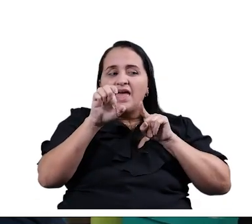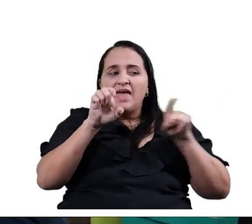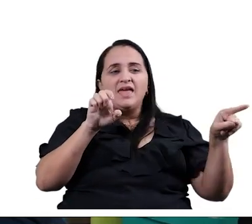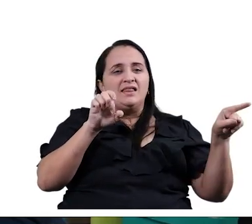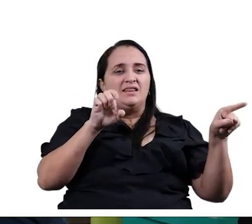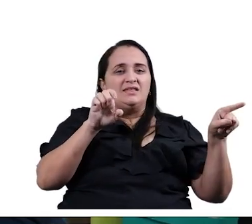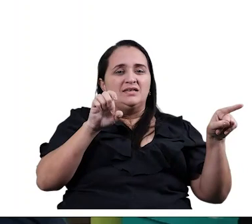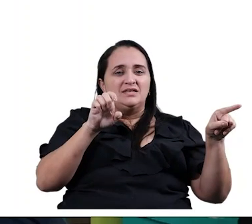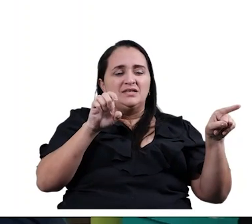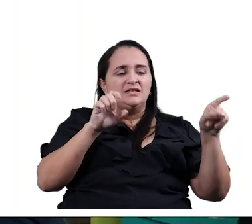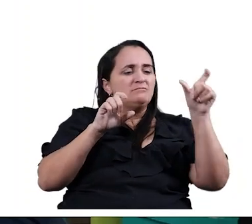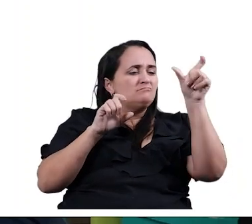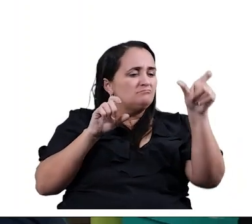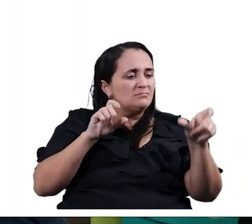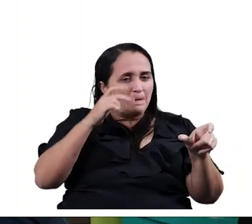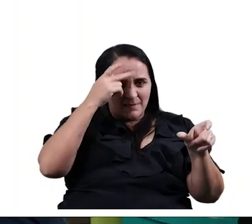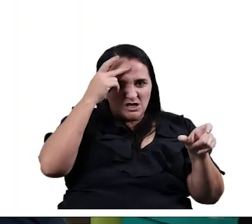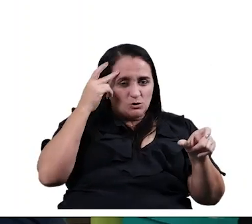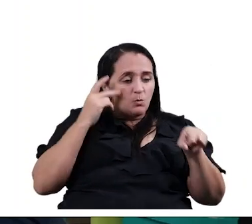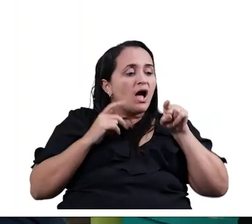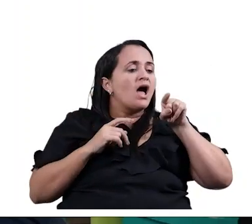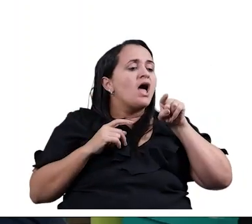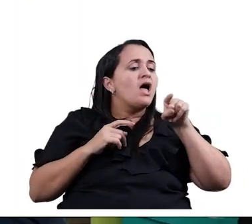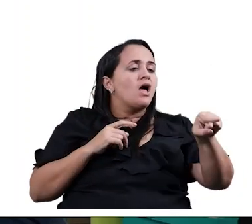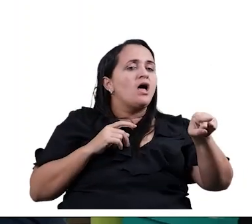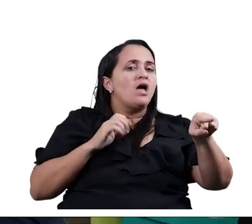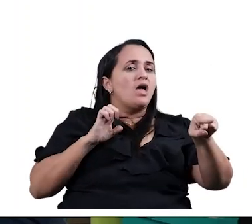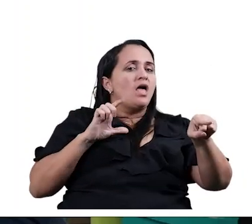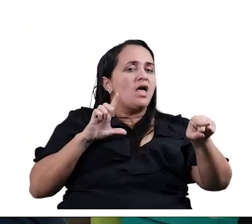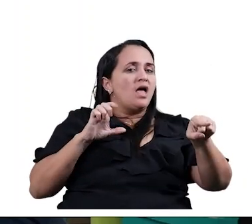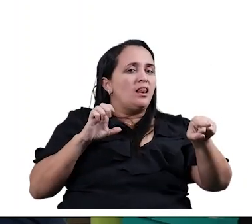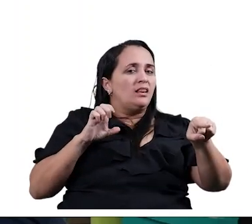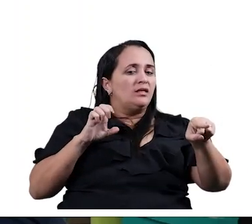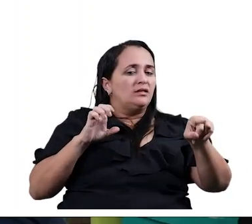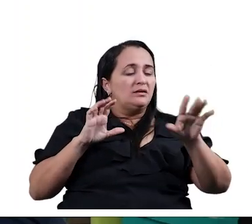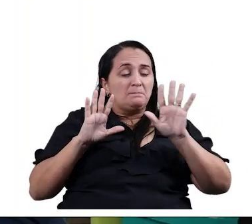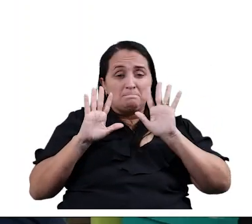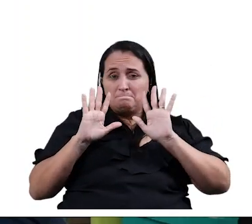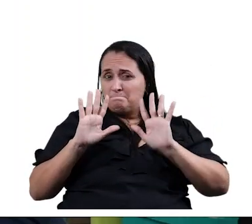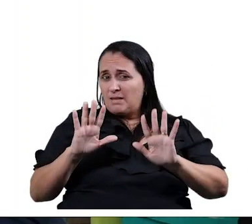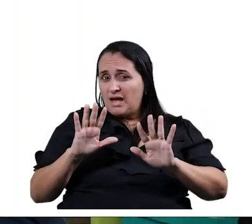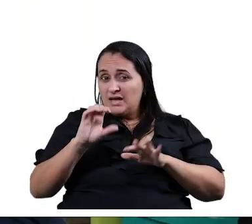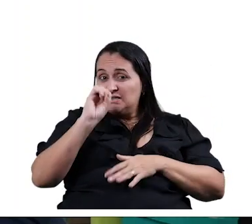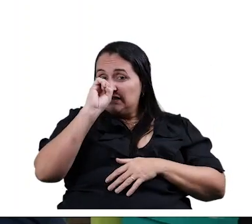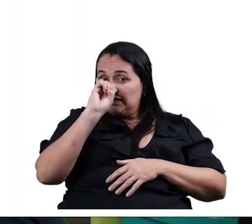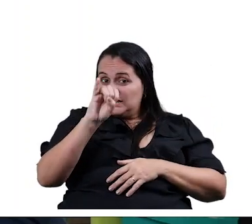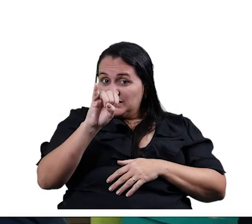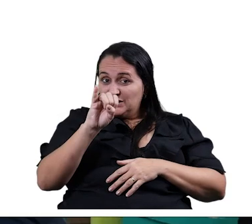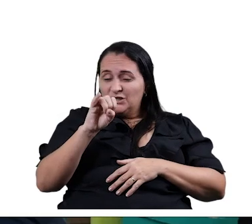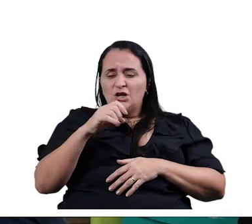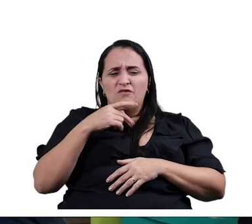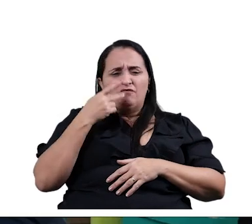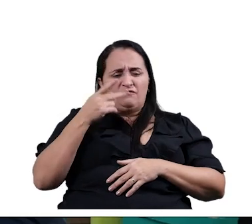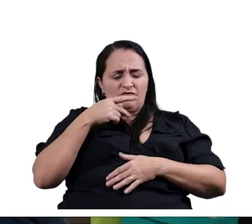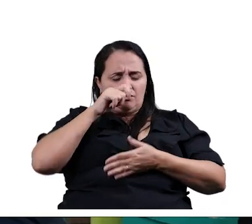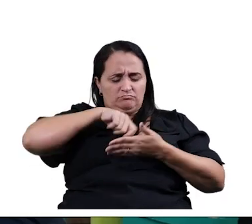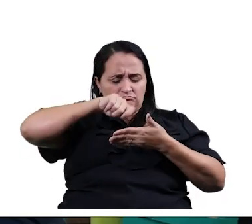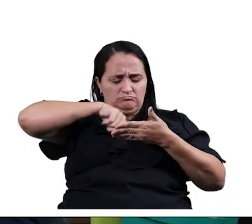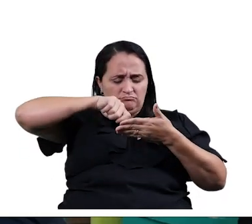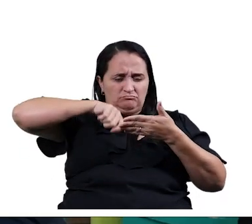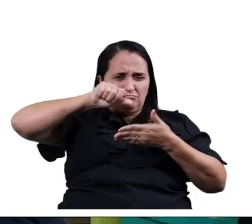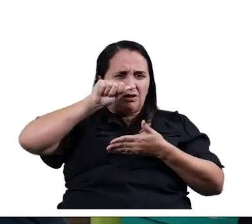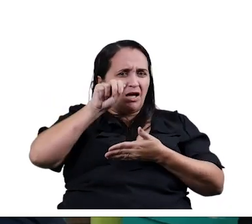está se referindo a outra pessoa. Se fosse o próprio Oscar falando, ele falaria: eu sou